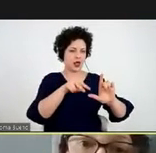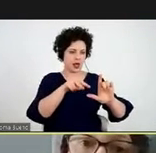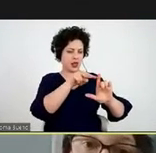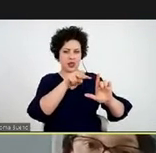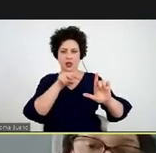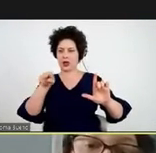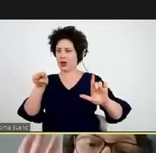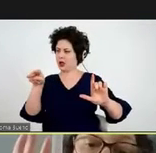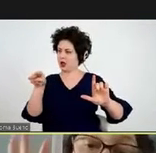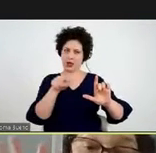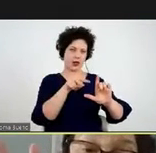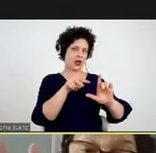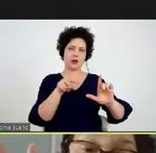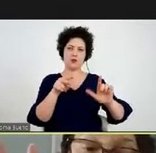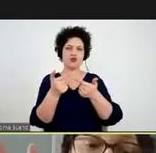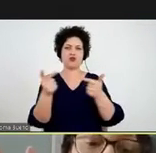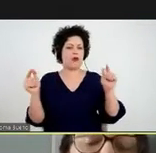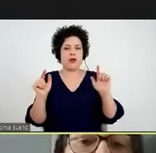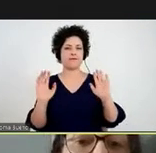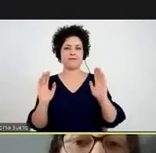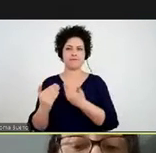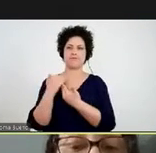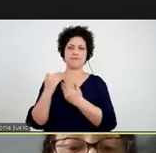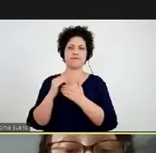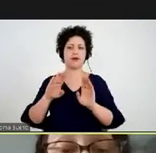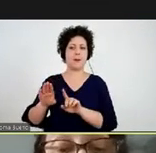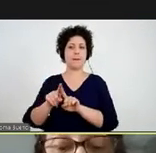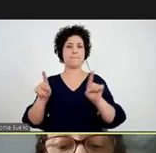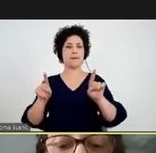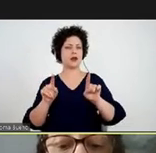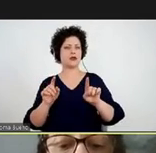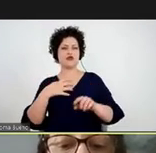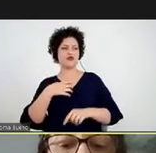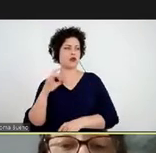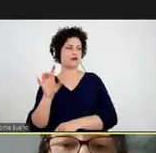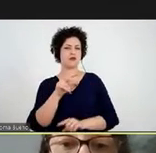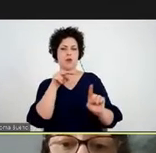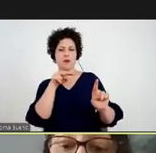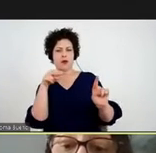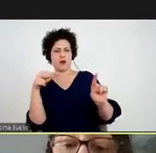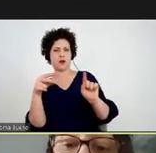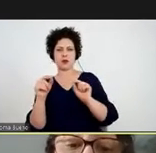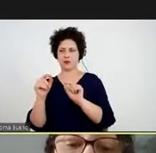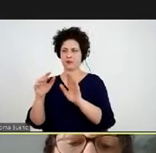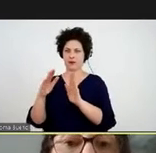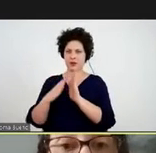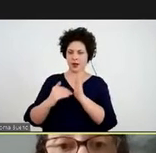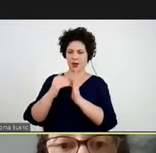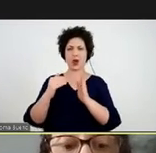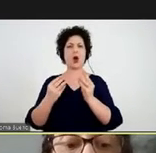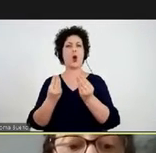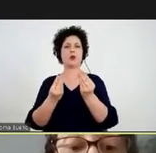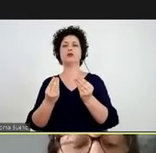a baixo, da parte ao todo. A maneira de ver, de conduzir o olhar pela plástica da obra